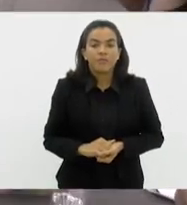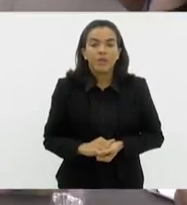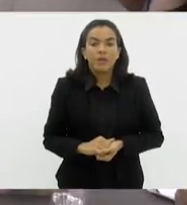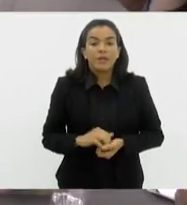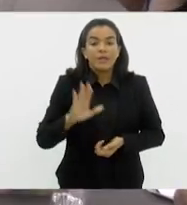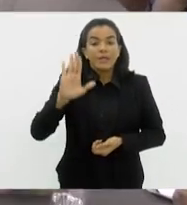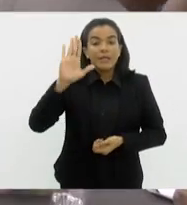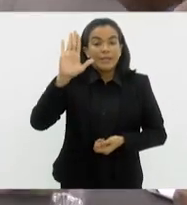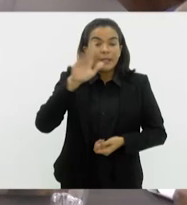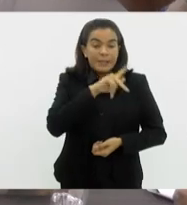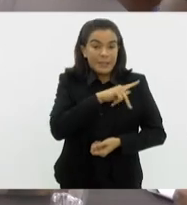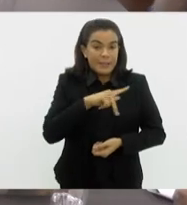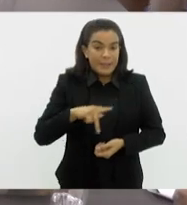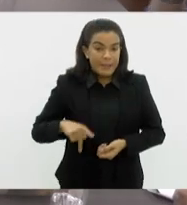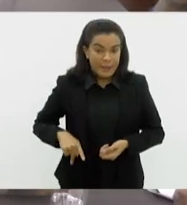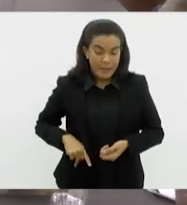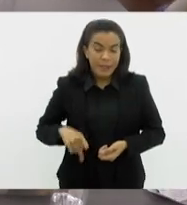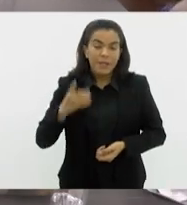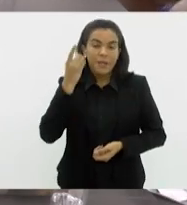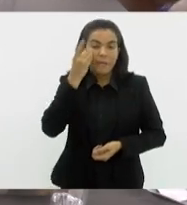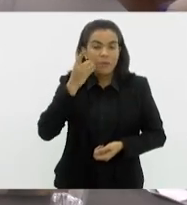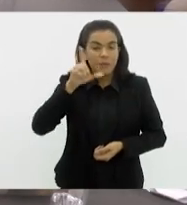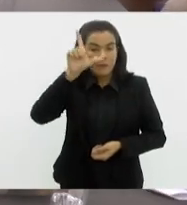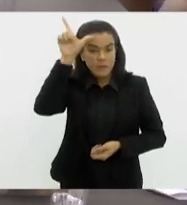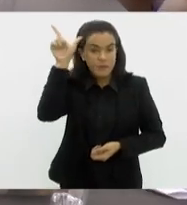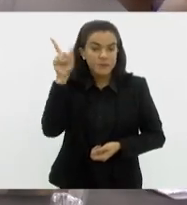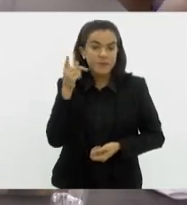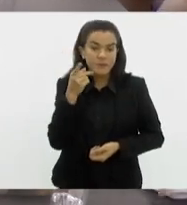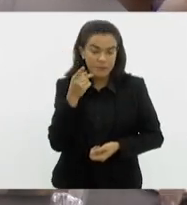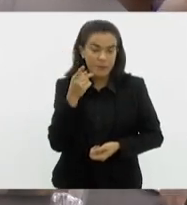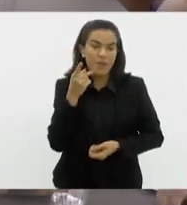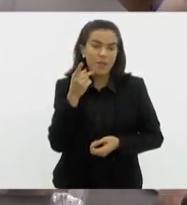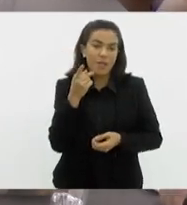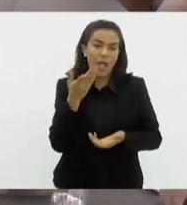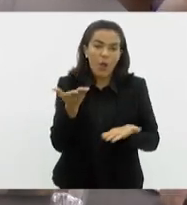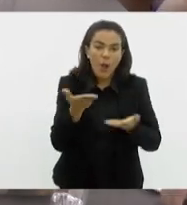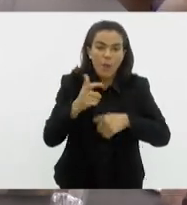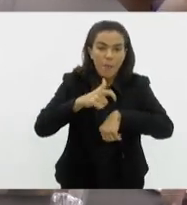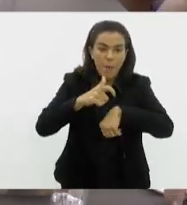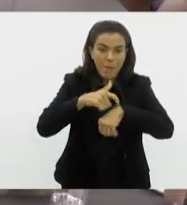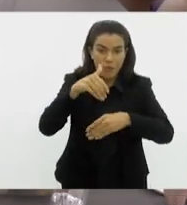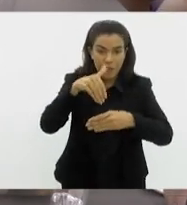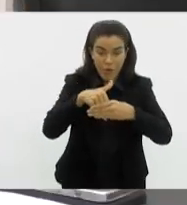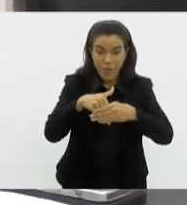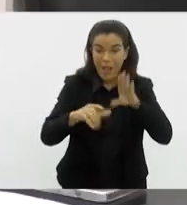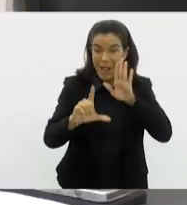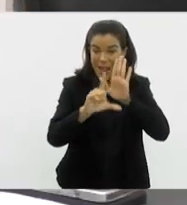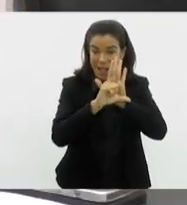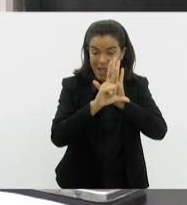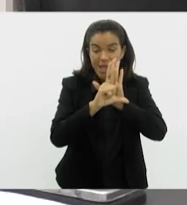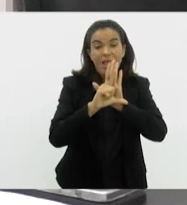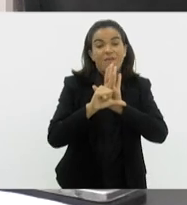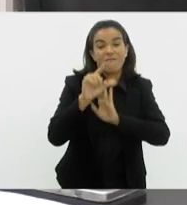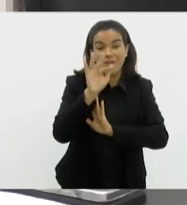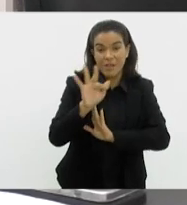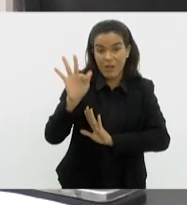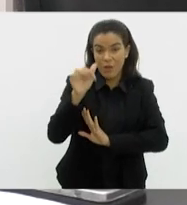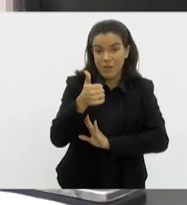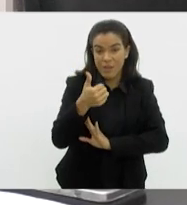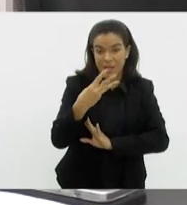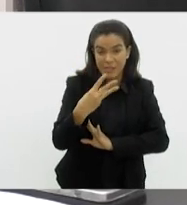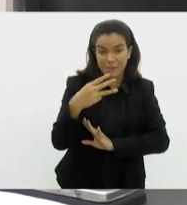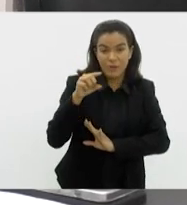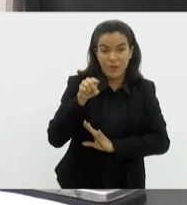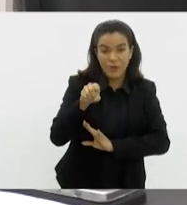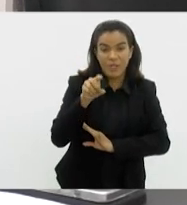Presidente. Só para deixar claro, deputado Luiz Paulo, eu sei que está na fala de Vossa Excelência, no voto de Vossa Excelência, mas a Lei Federal 13.509 de 2017, a